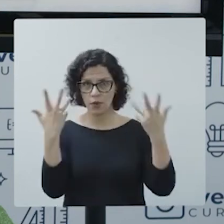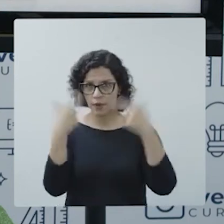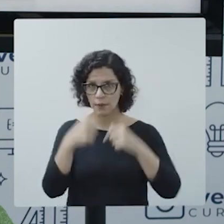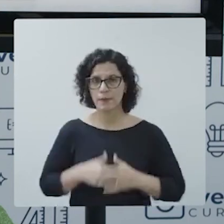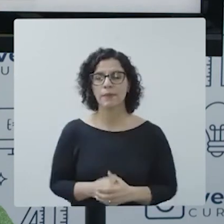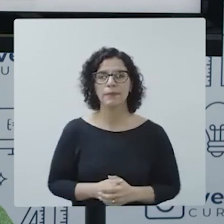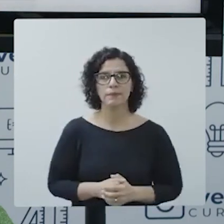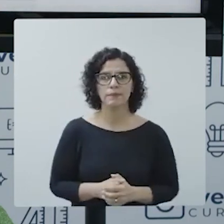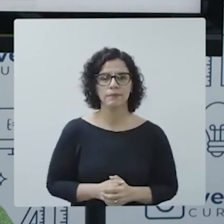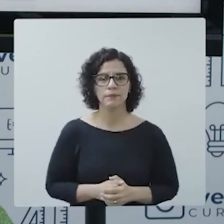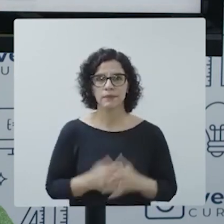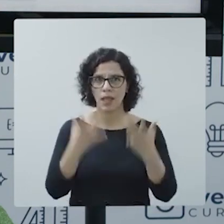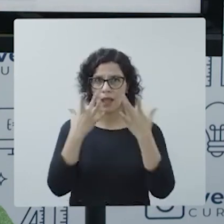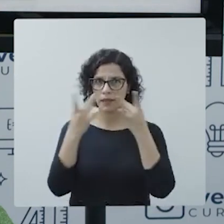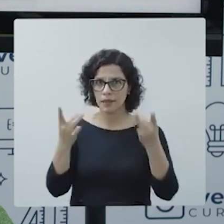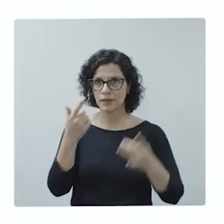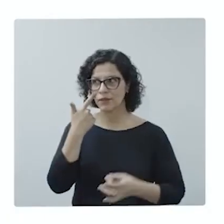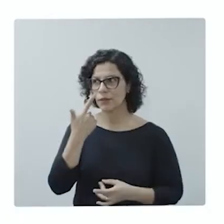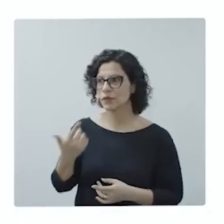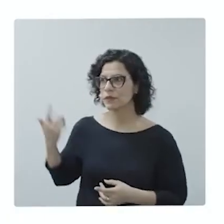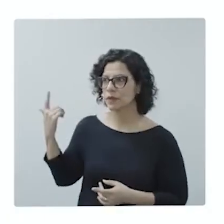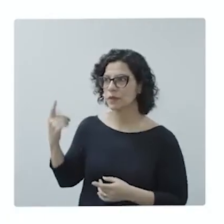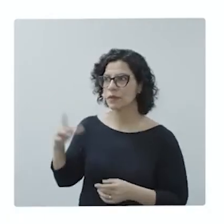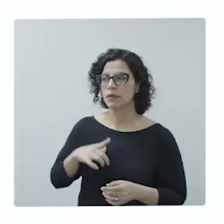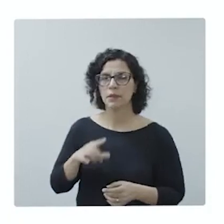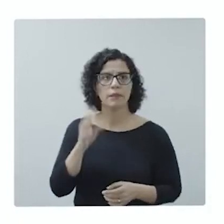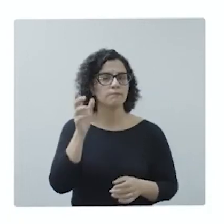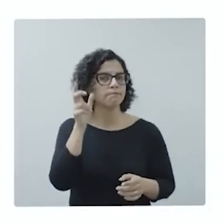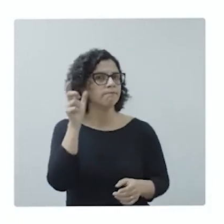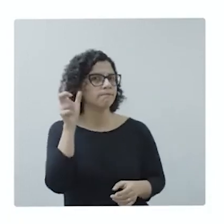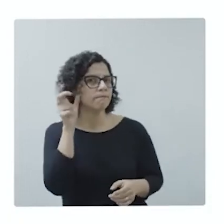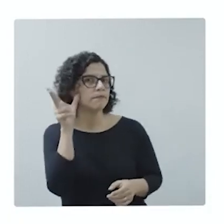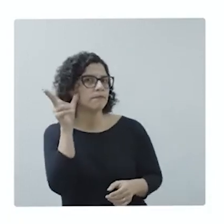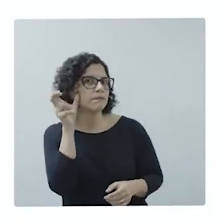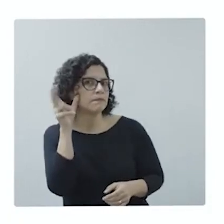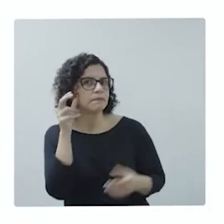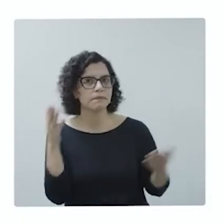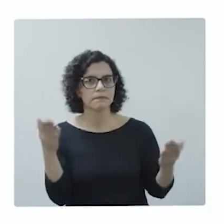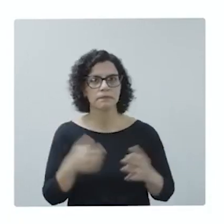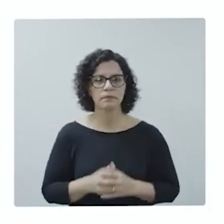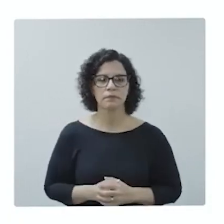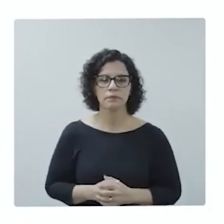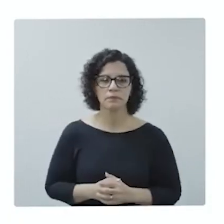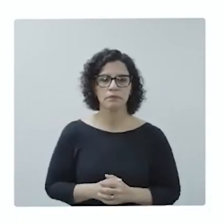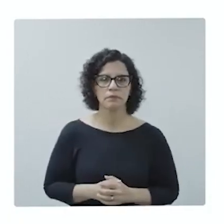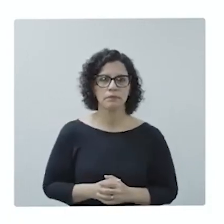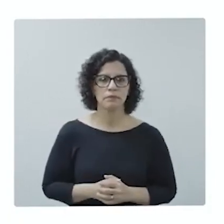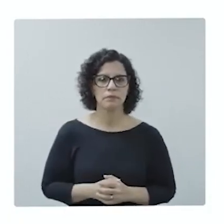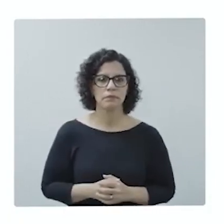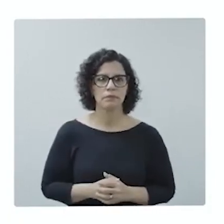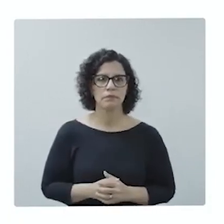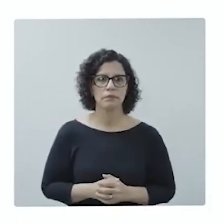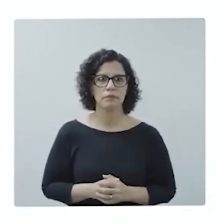próximo? Atenção aí, ouvido prestando muita atenção.